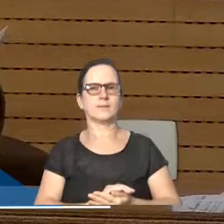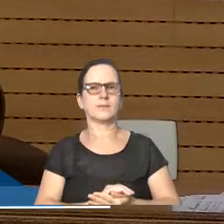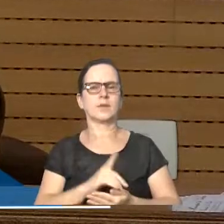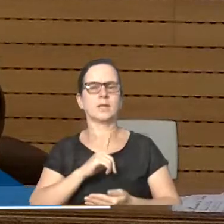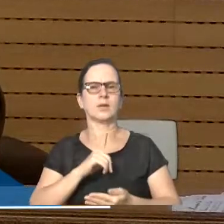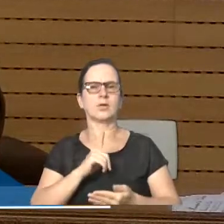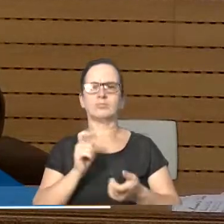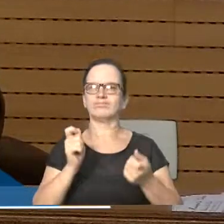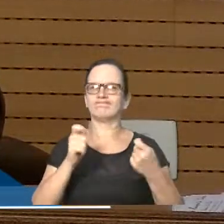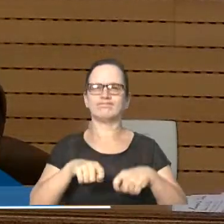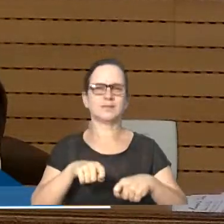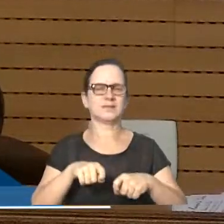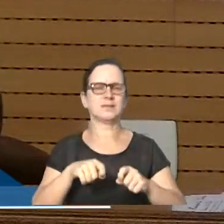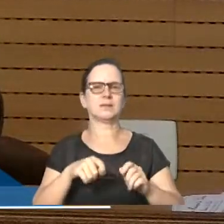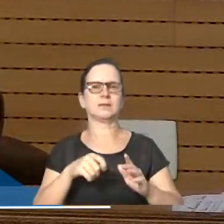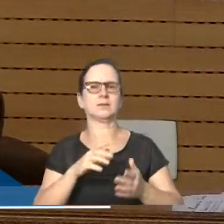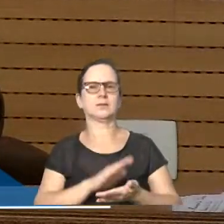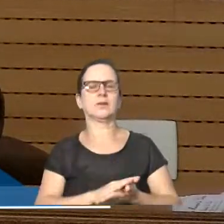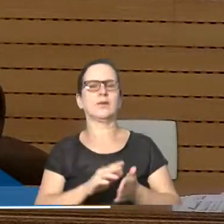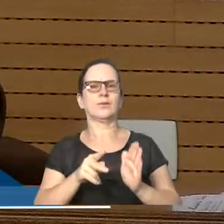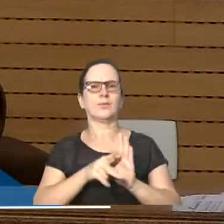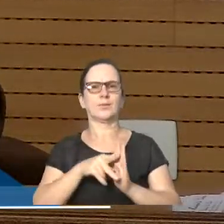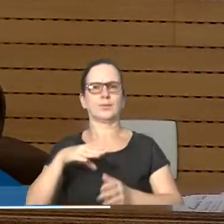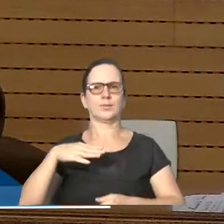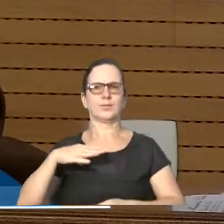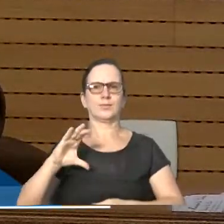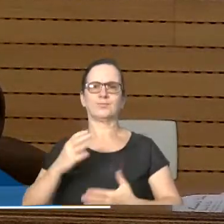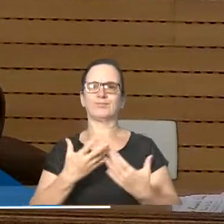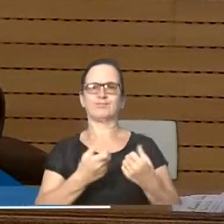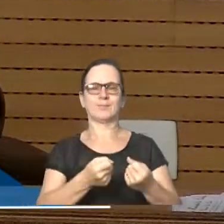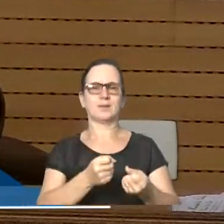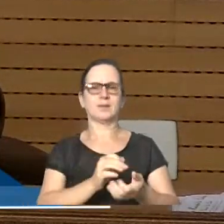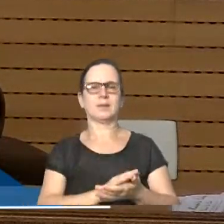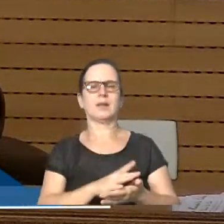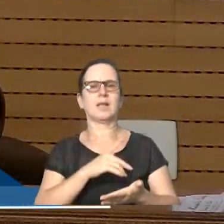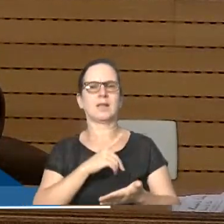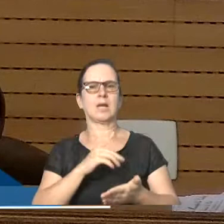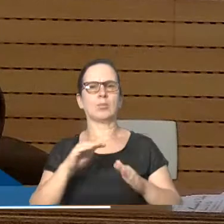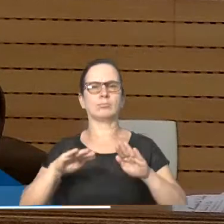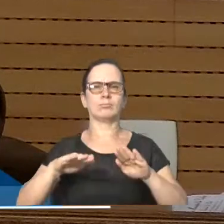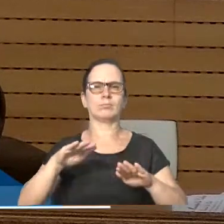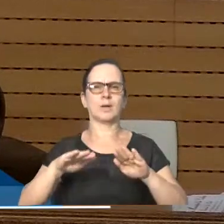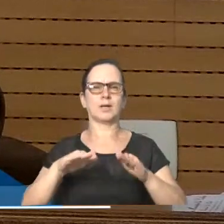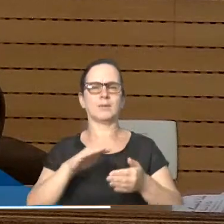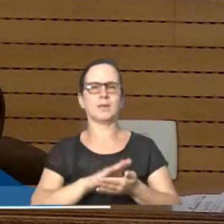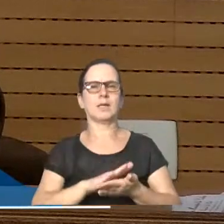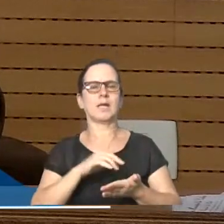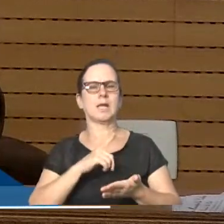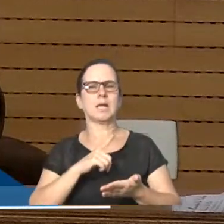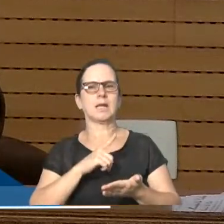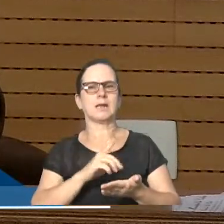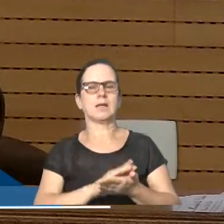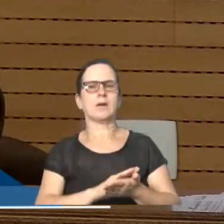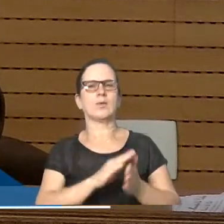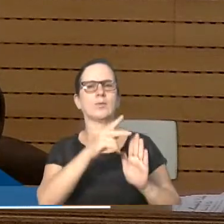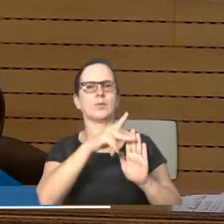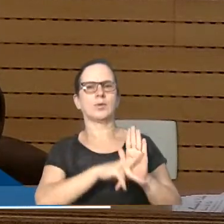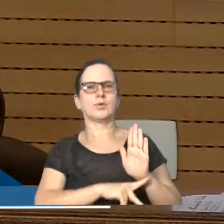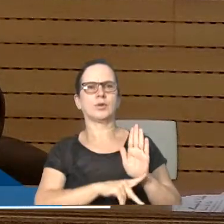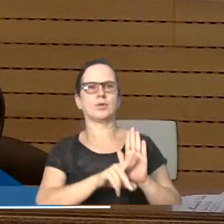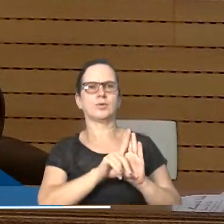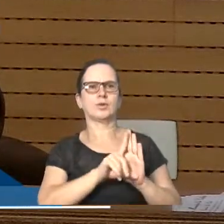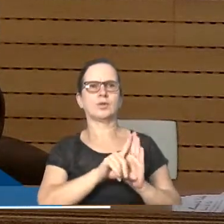torna impossível o cumprimento pelo município. Nesse sentido, ainda como parâmetro, temos o projeto de lei